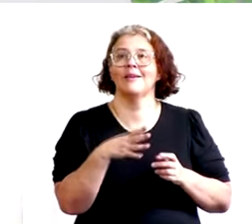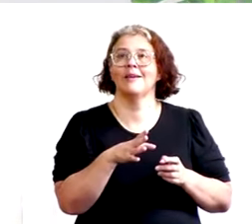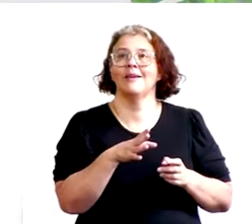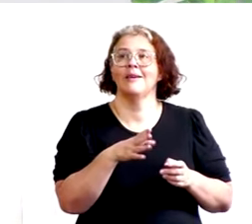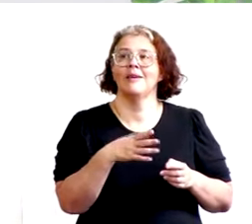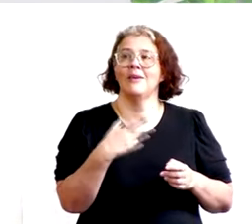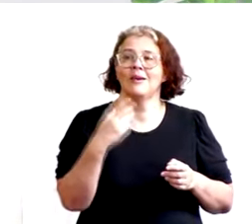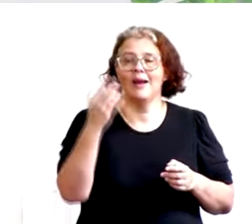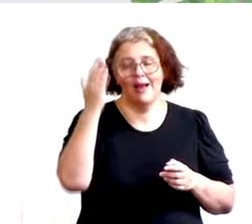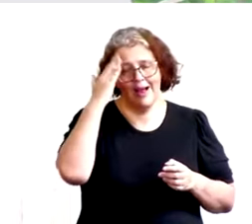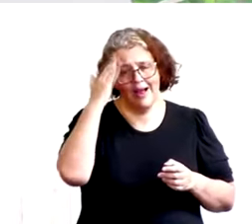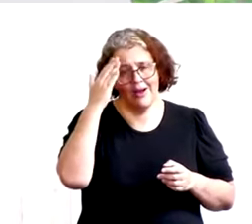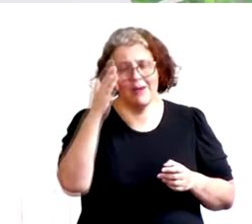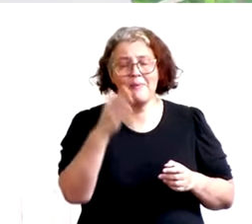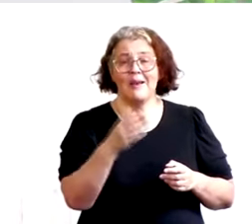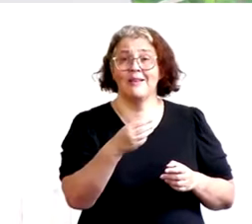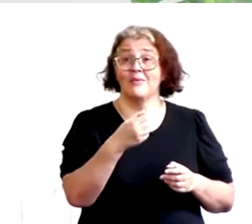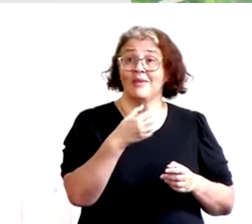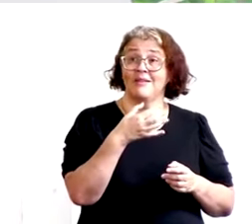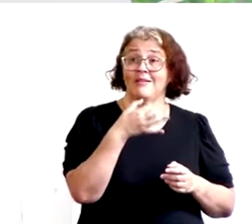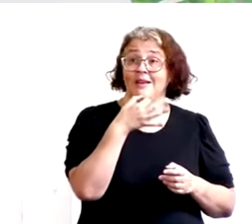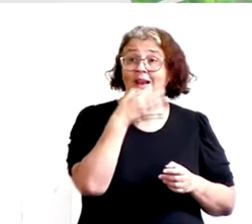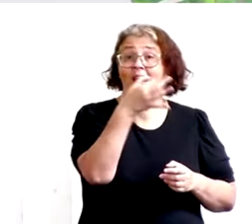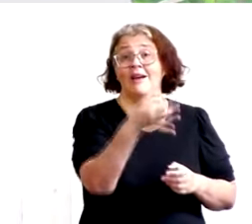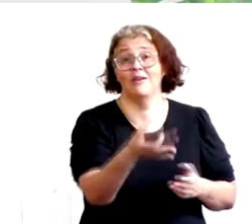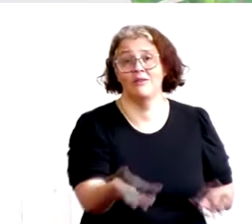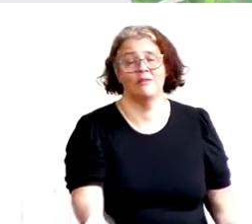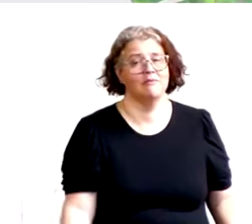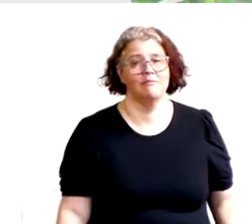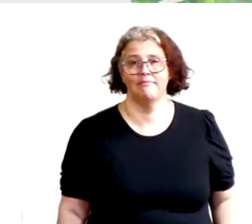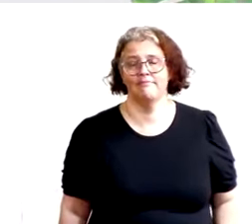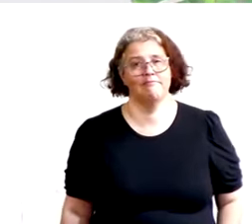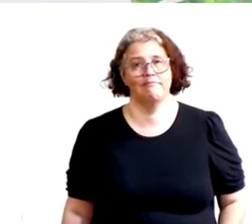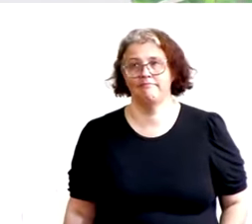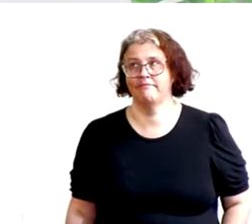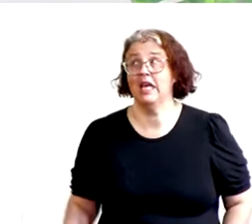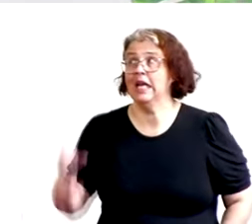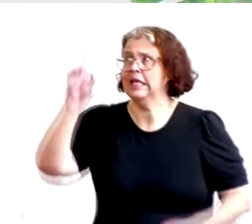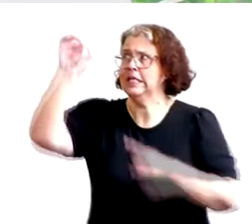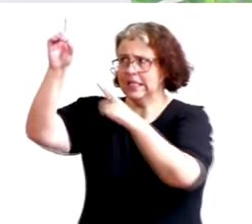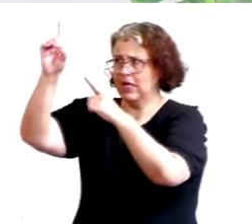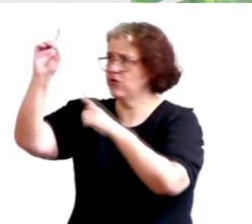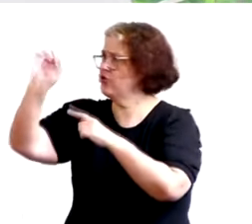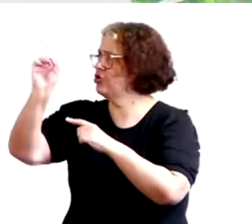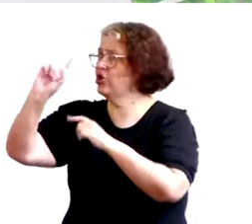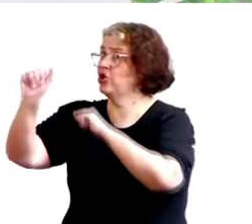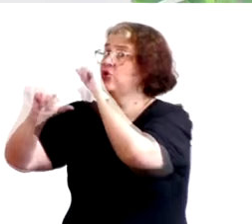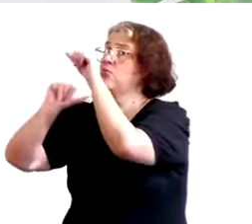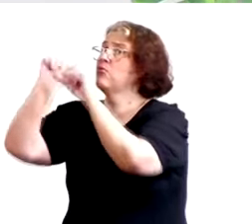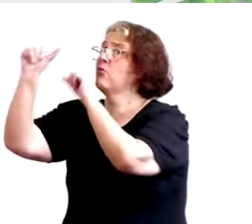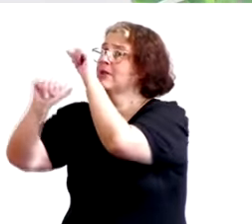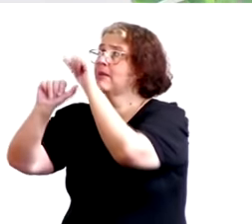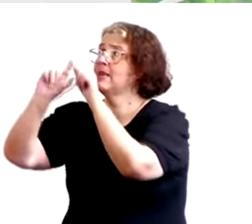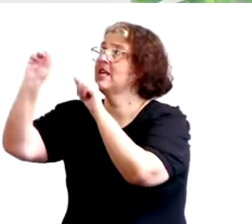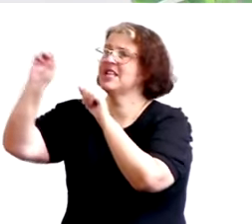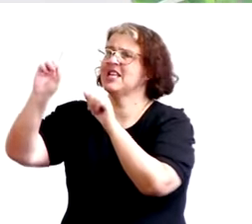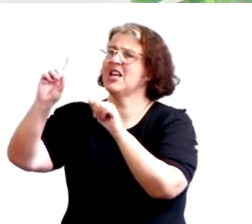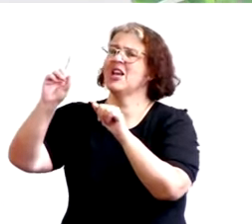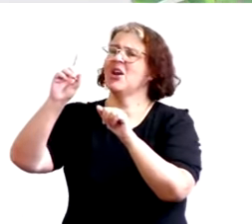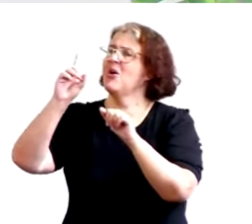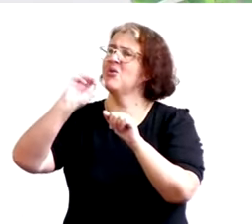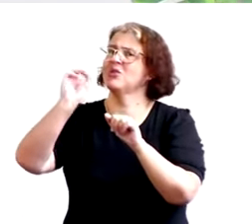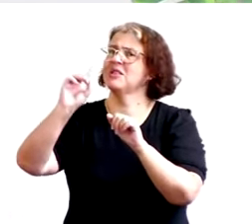angustiantes ou não Deus não muda Deus não quebra as suas promessas